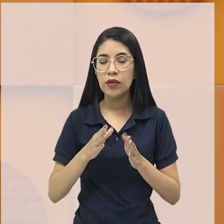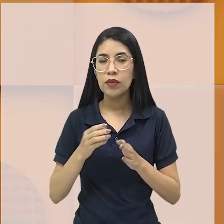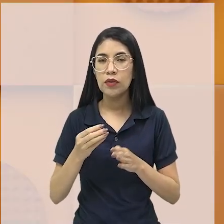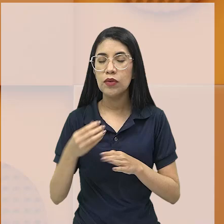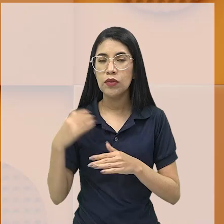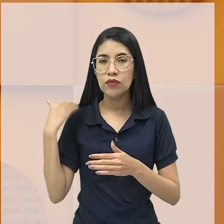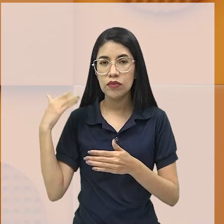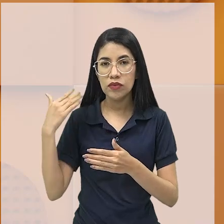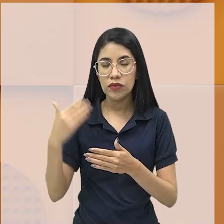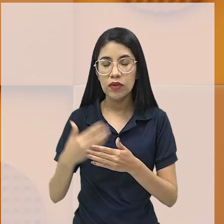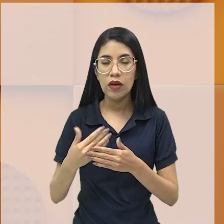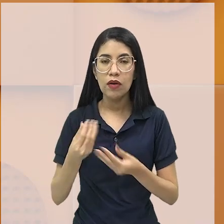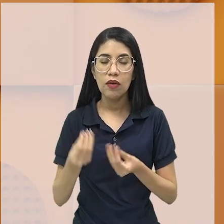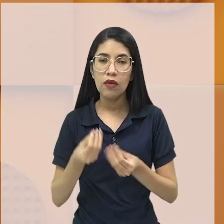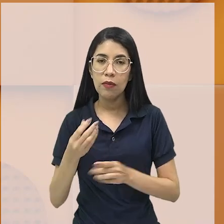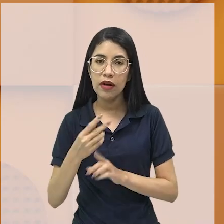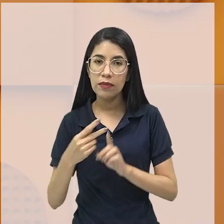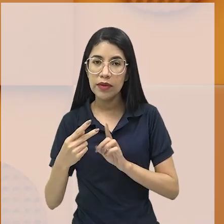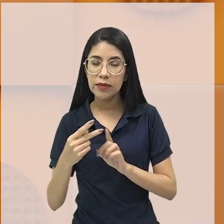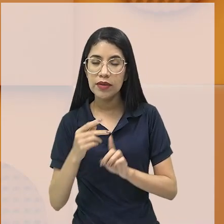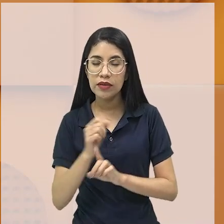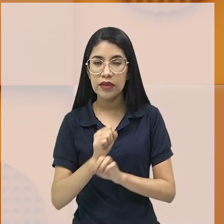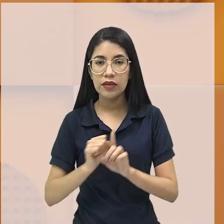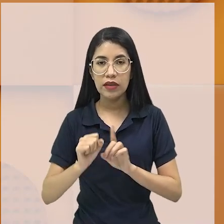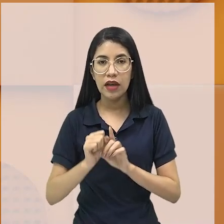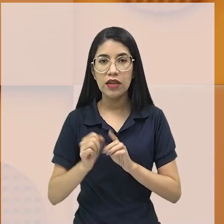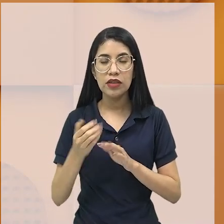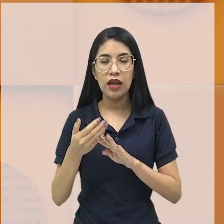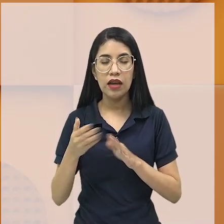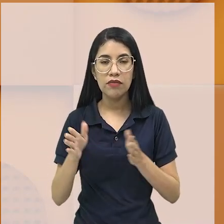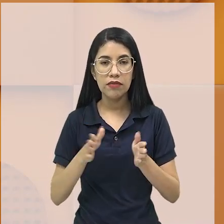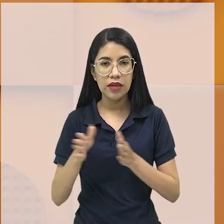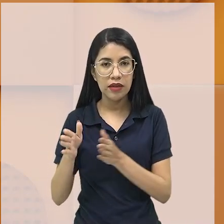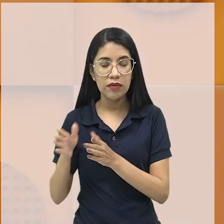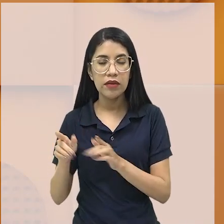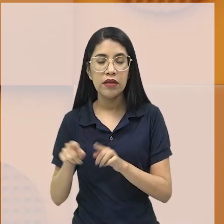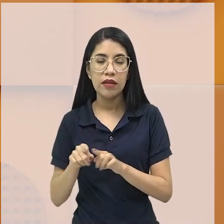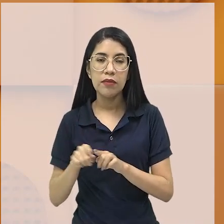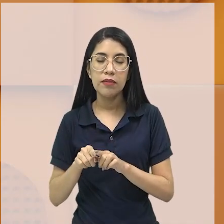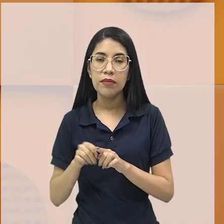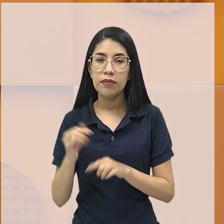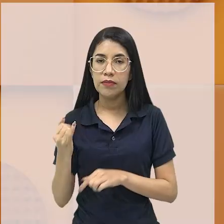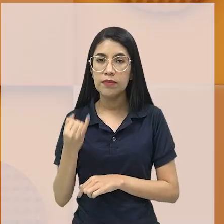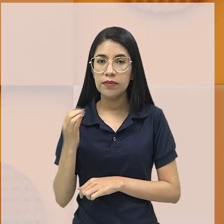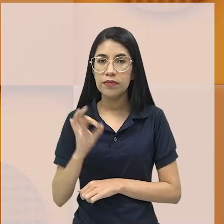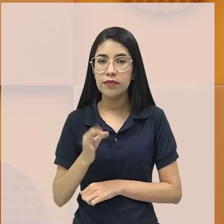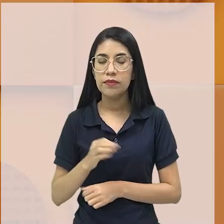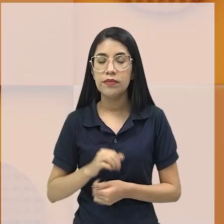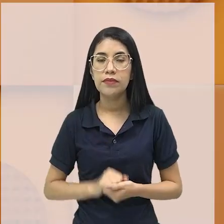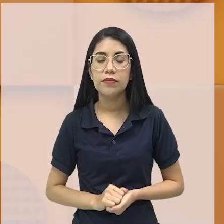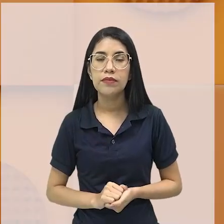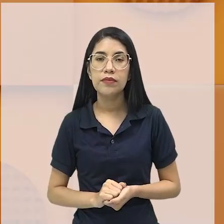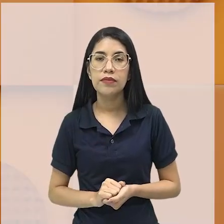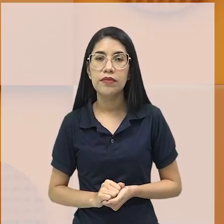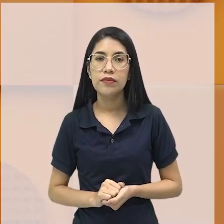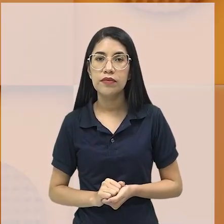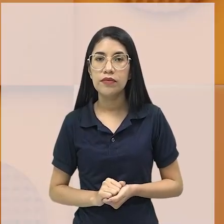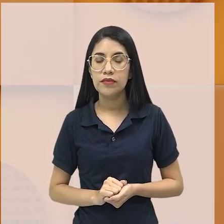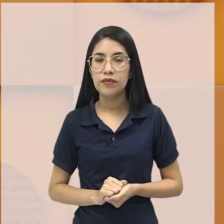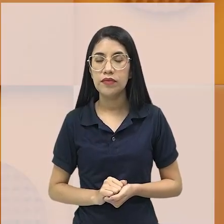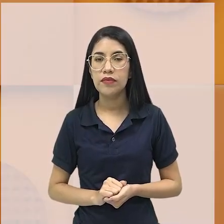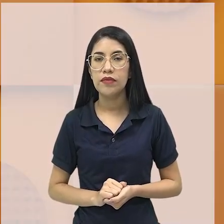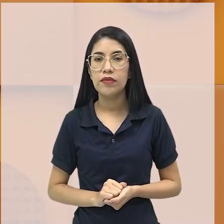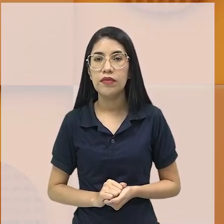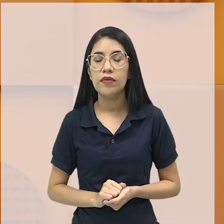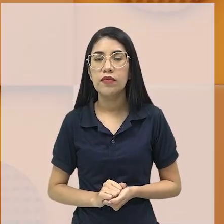era visto pela sociedade da época é muito importante para a gente salientar aqui também, tá bom? Dando continuidade, vamos